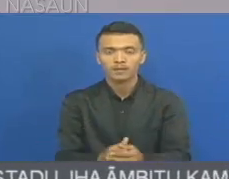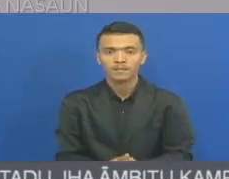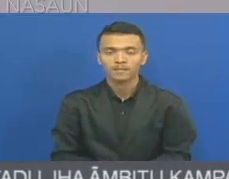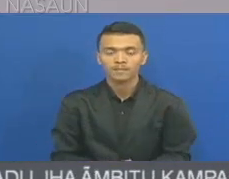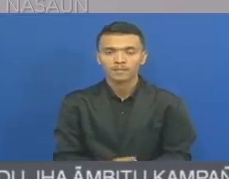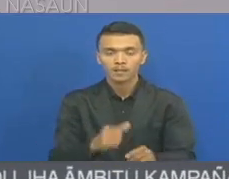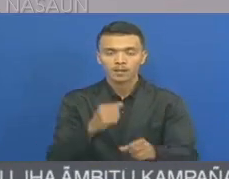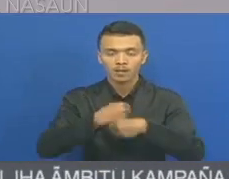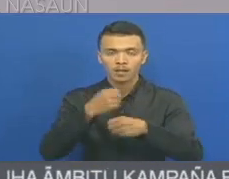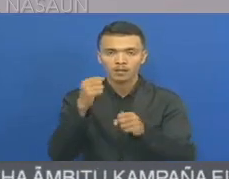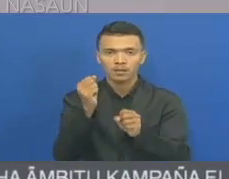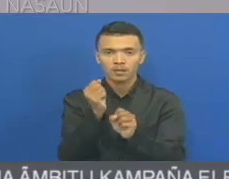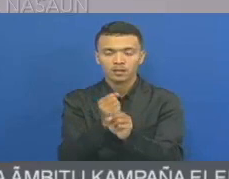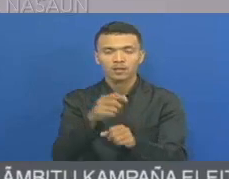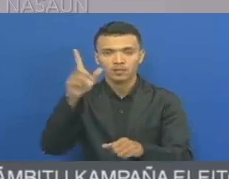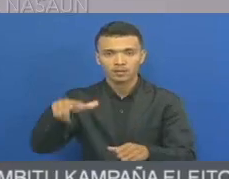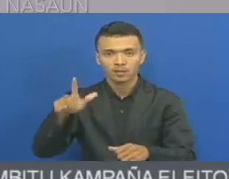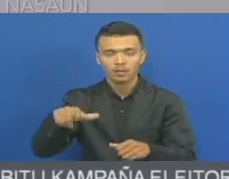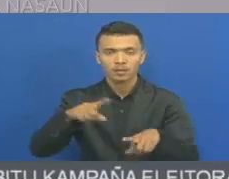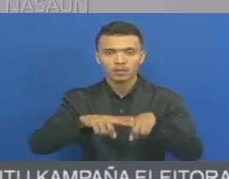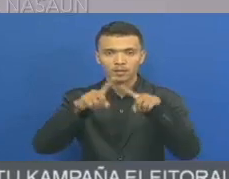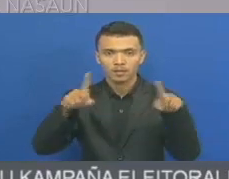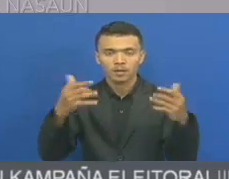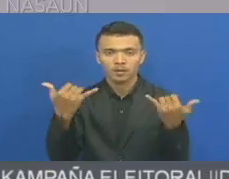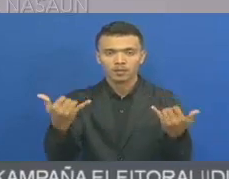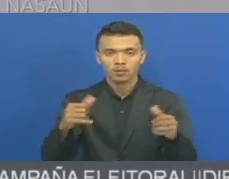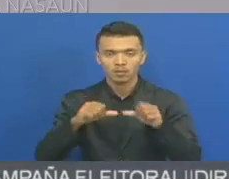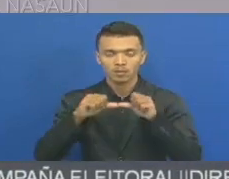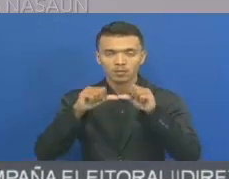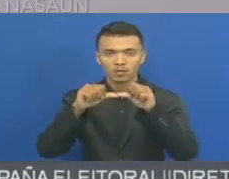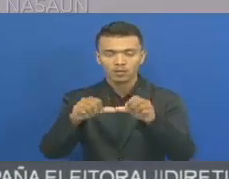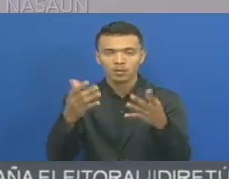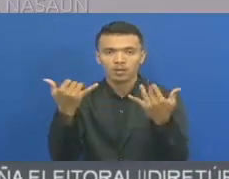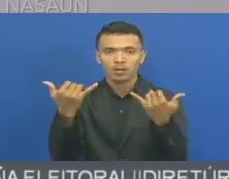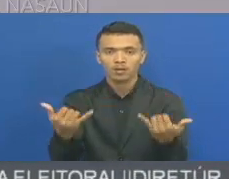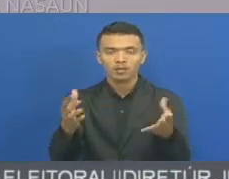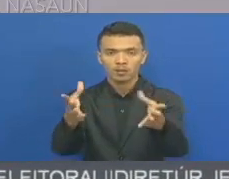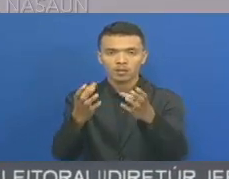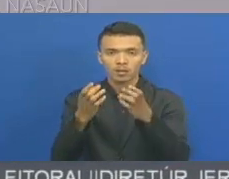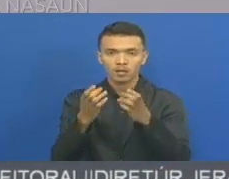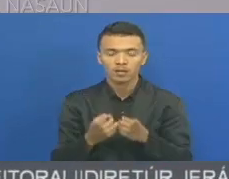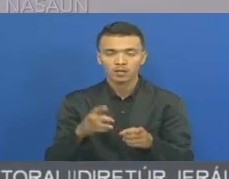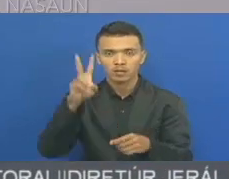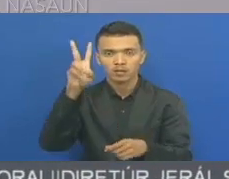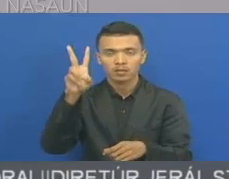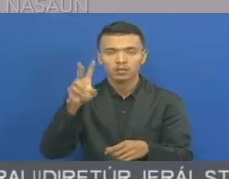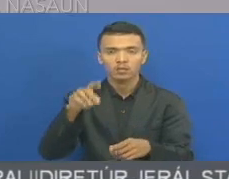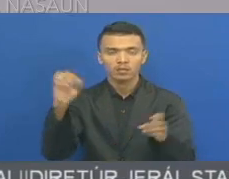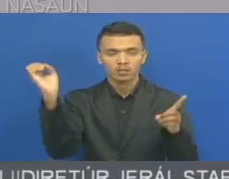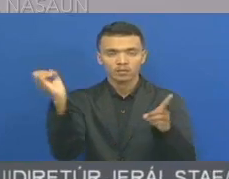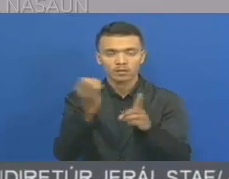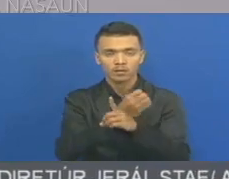halo atrasa mai be agora continua avança e agora a kara ne segundo trimestre o ne